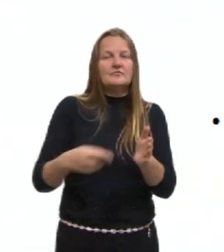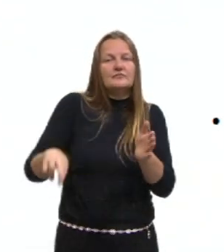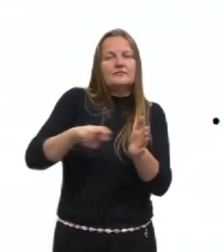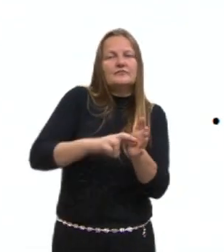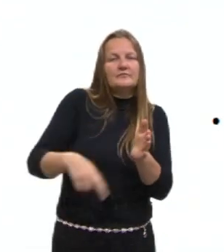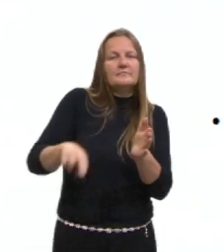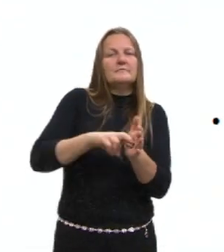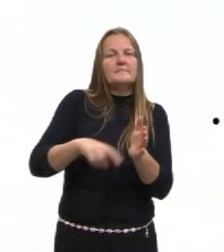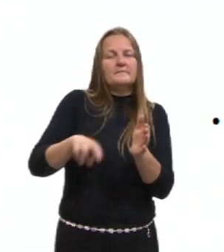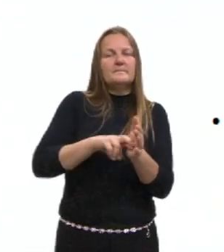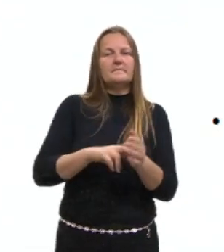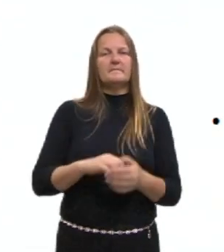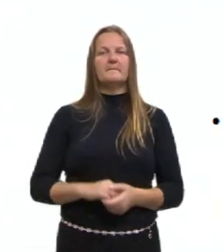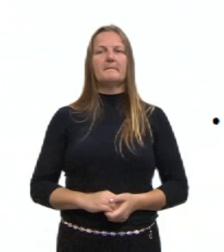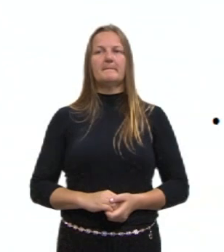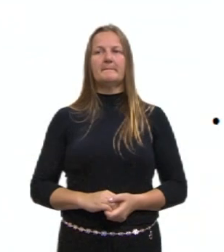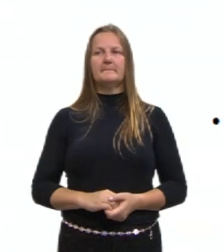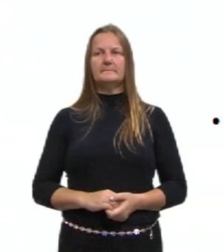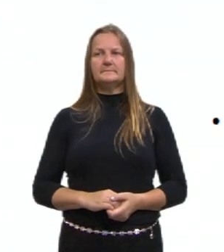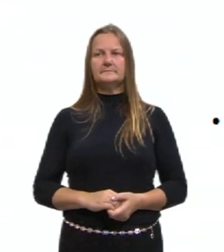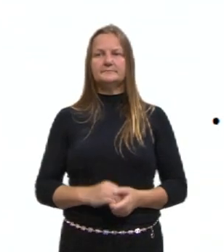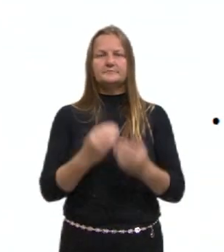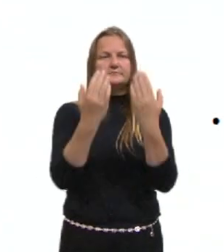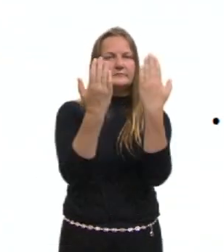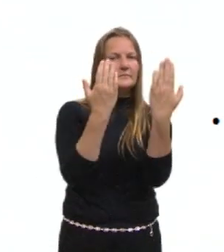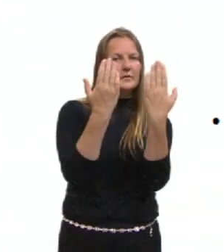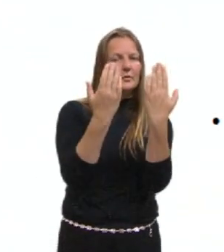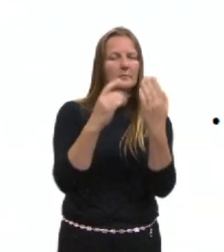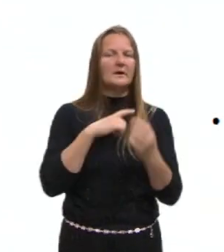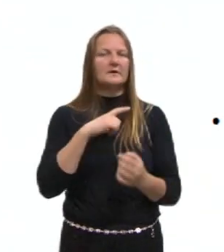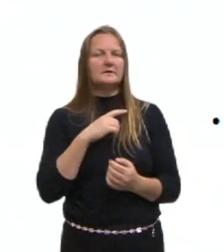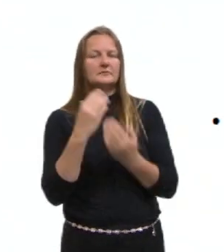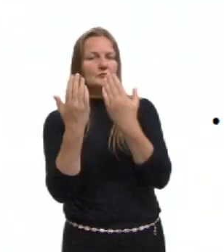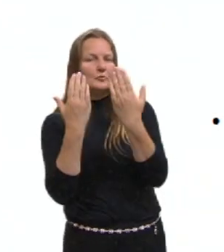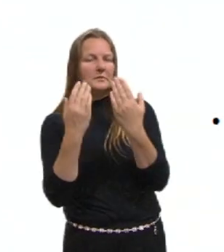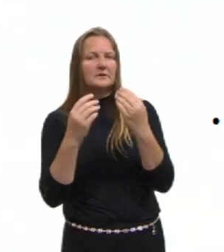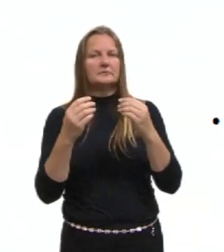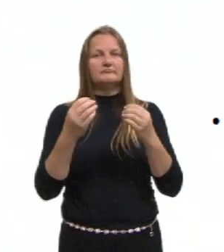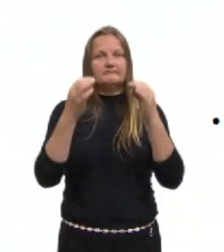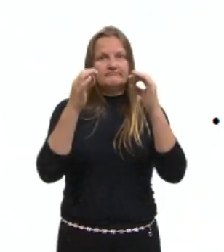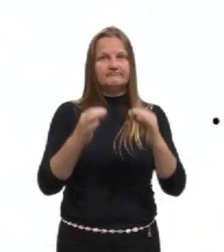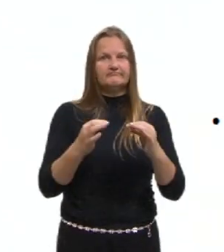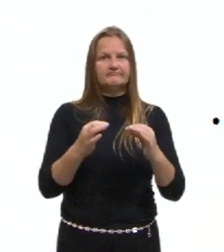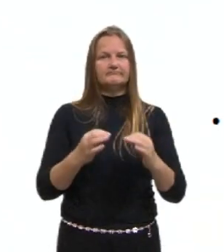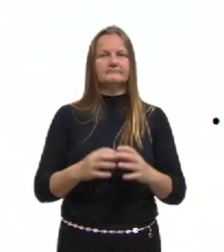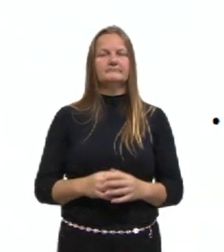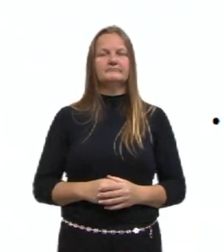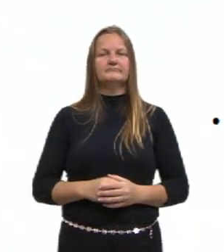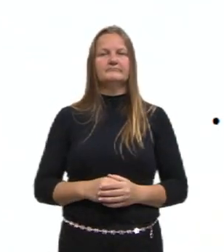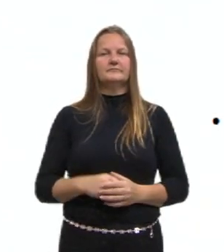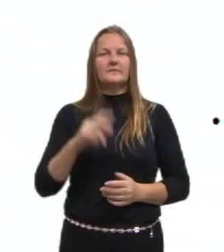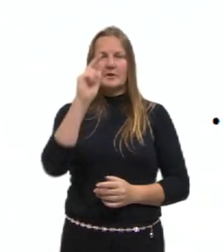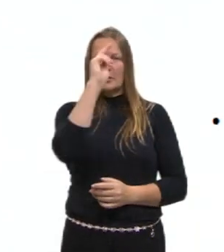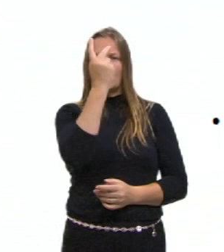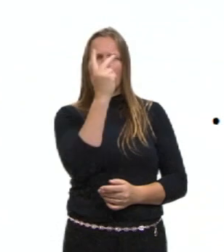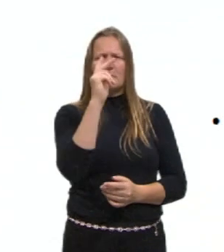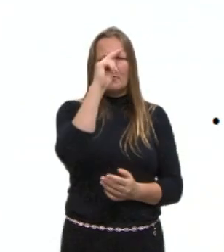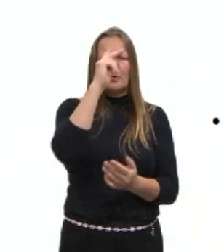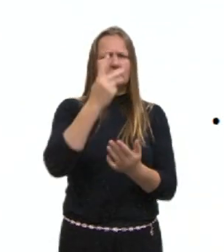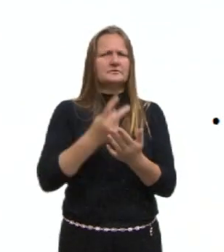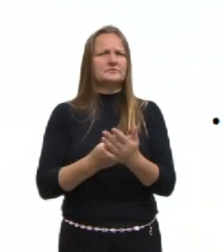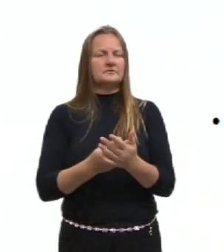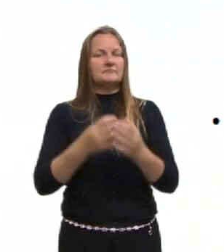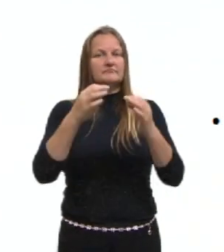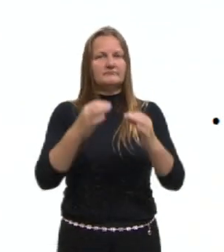revisão de quem já fez isso. É, a gente compara com a literatura para ver se está coerente, para ver se a nossa hipótese está coerente, se o